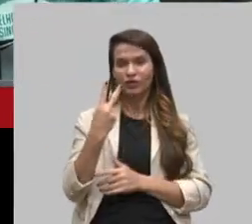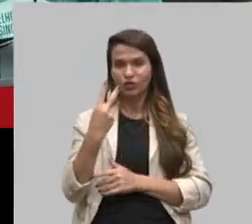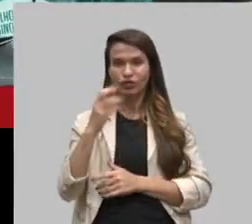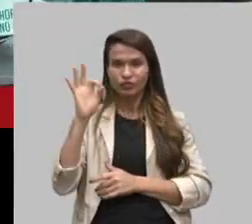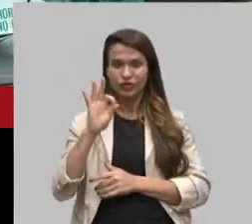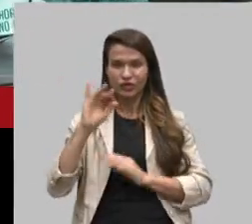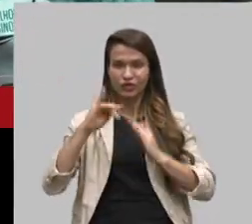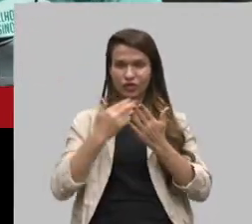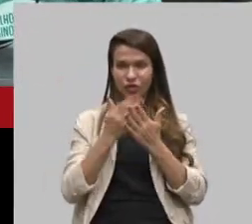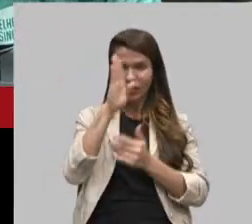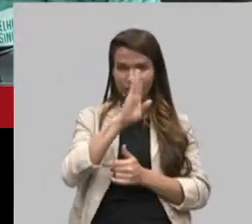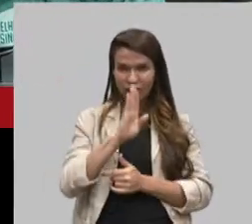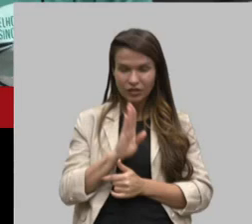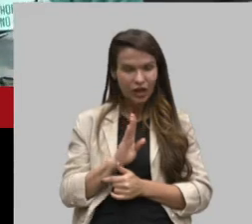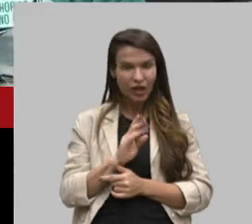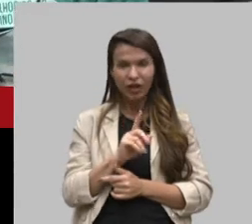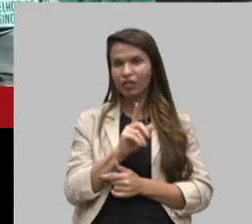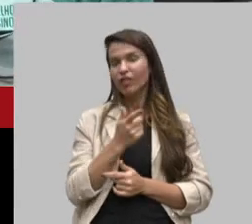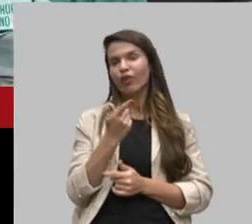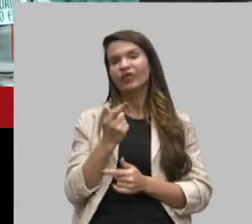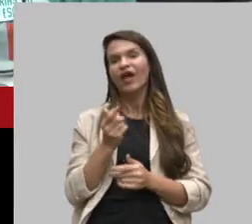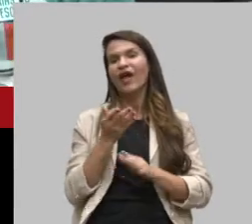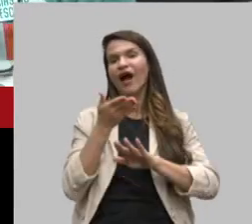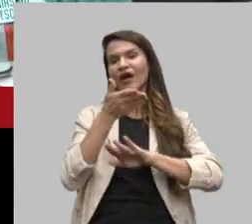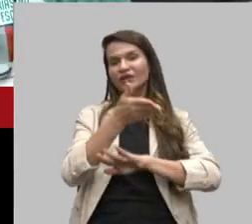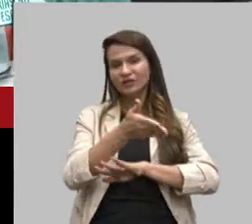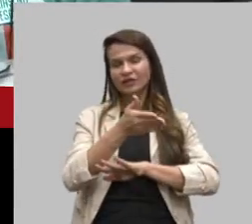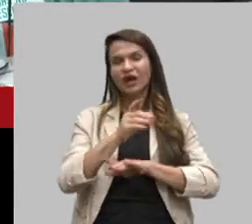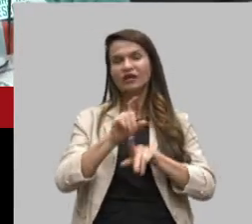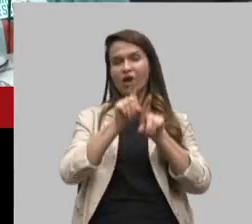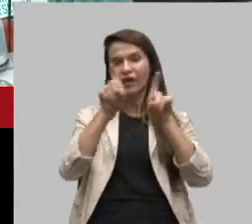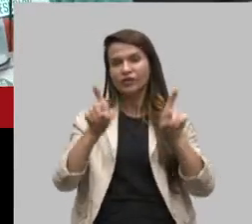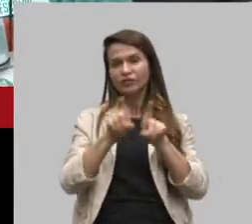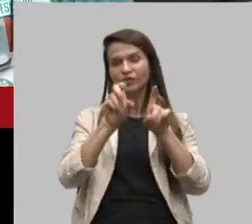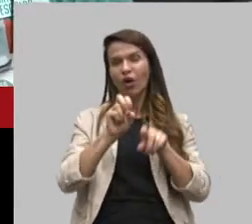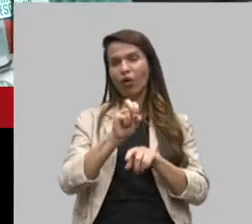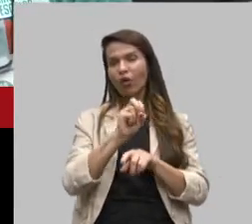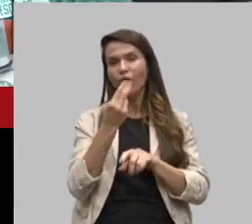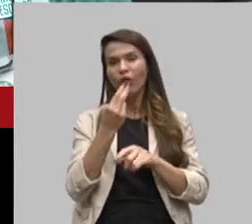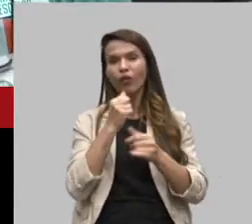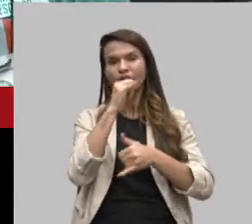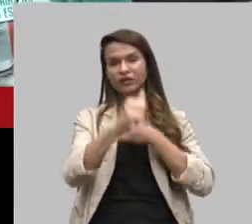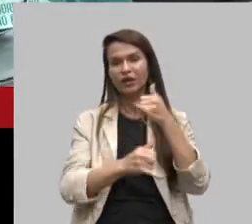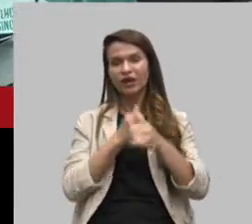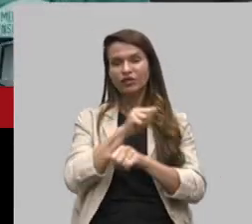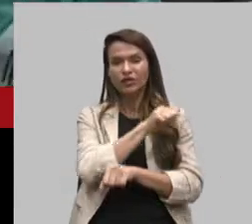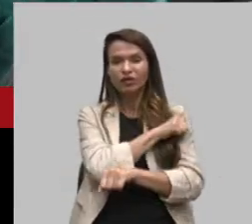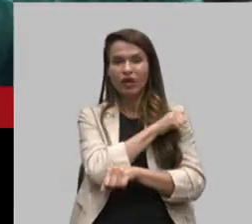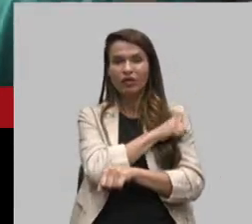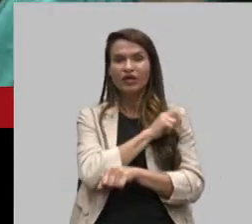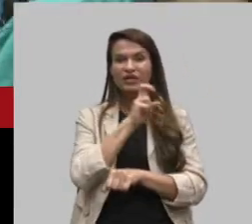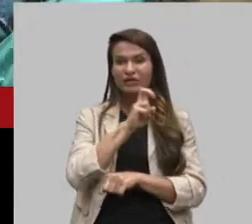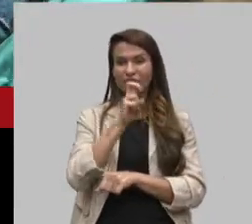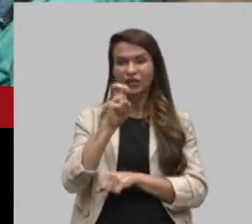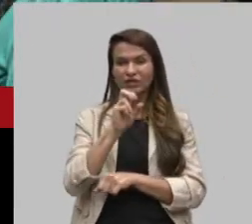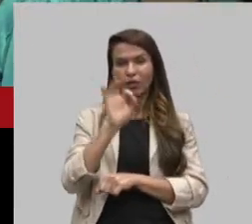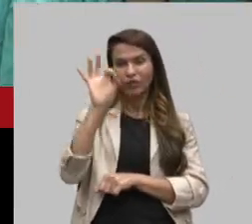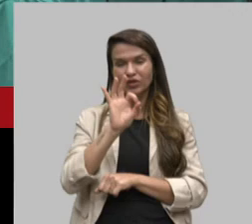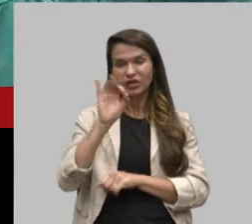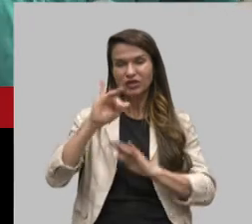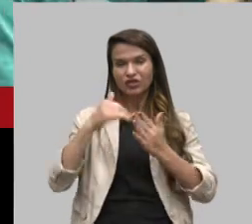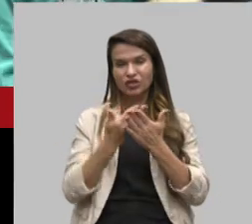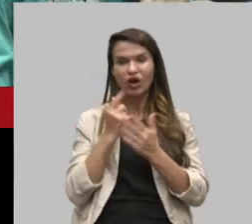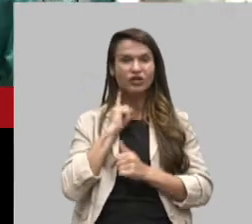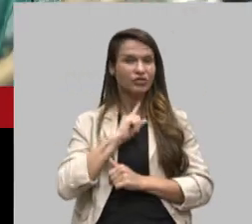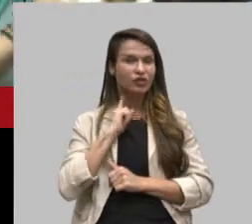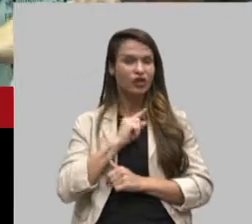brasileiras não tem acesso a computador ou internet para os alunos e 55% das escolas de Minas Gerais não